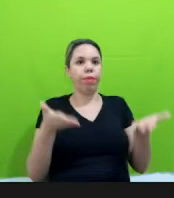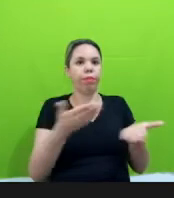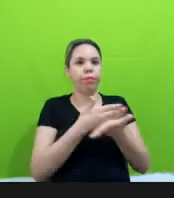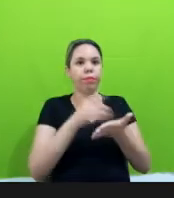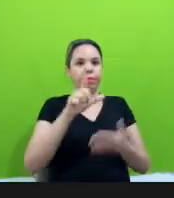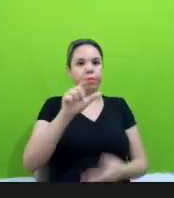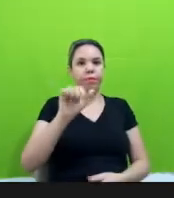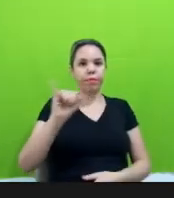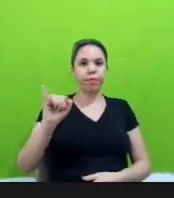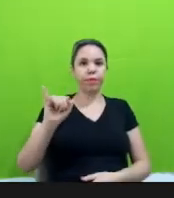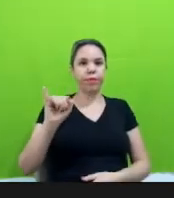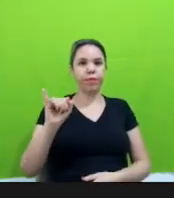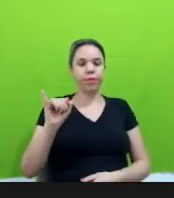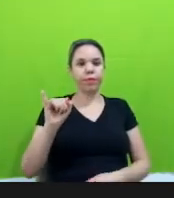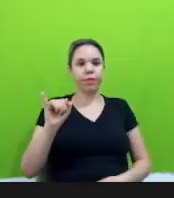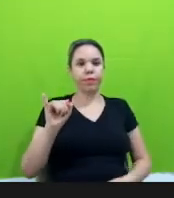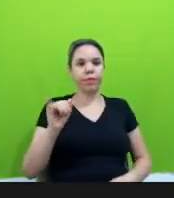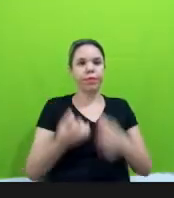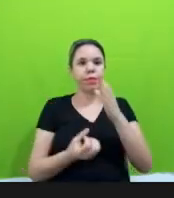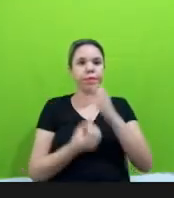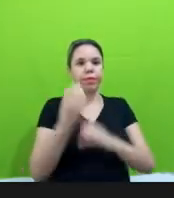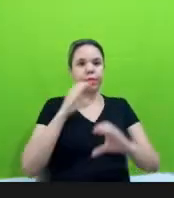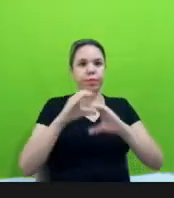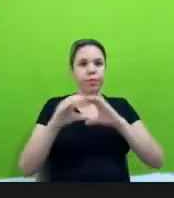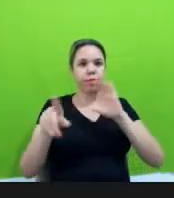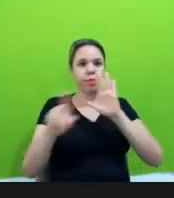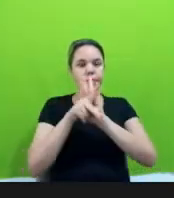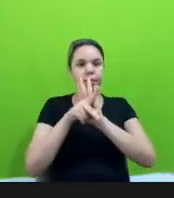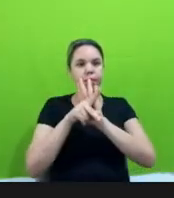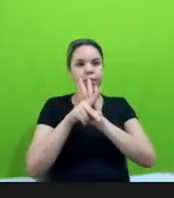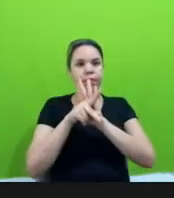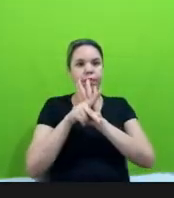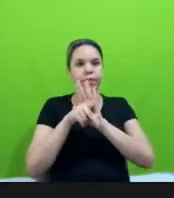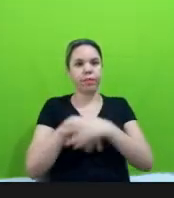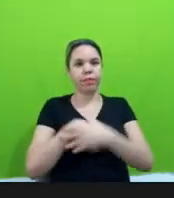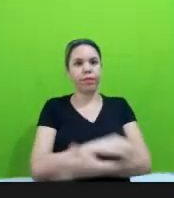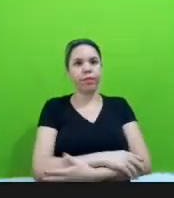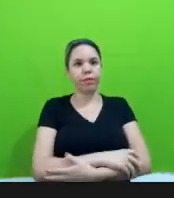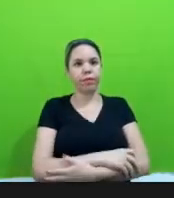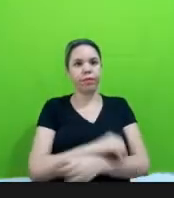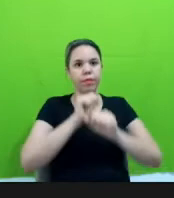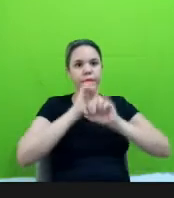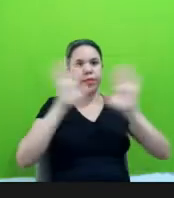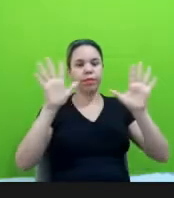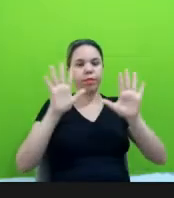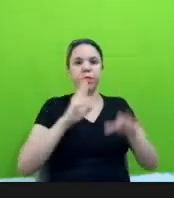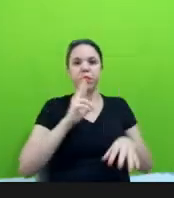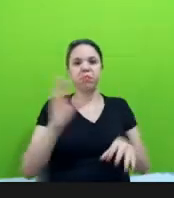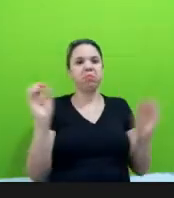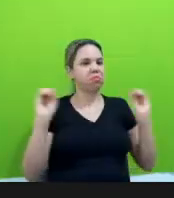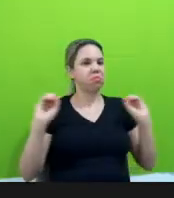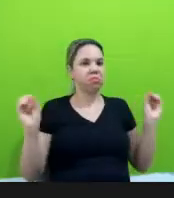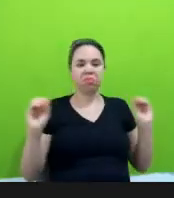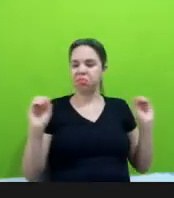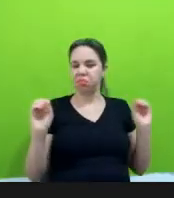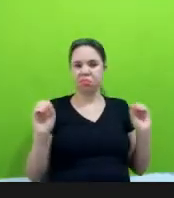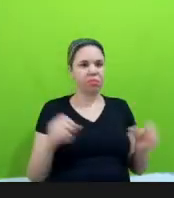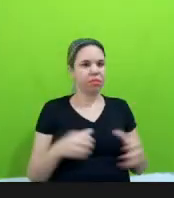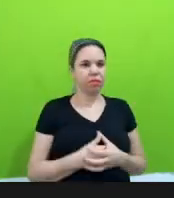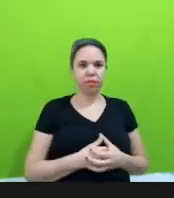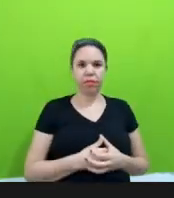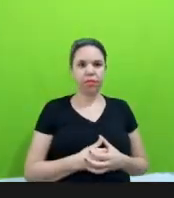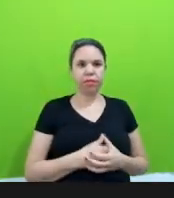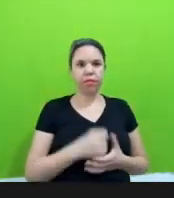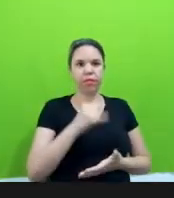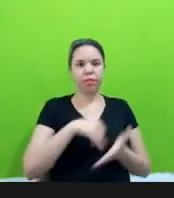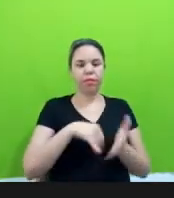USP criou ali um canal próprio de transparência e não respondia nada, assim, se olhava os relatórios, realmente não tinha